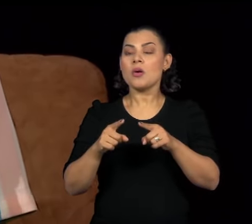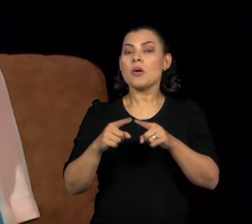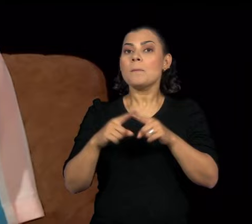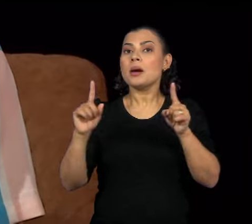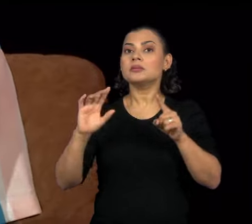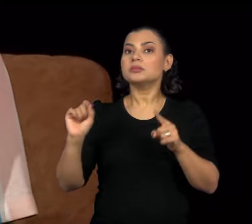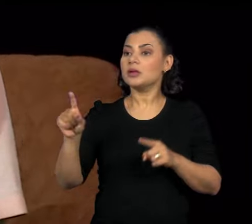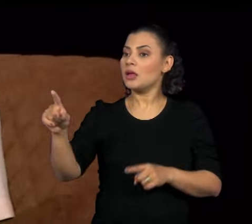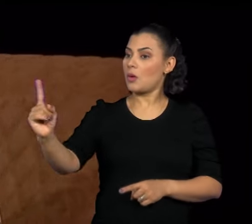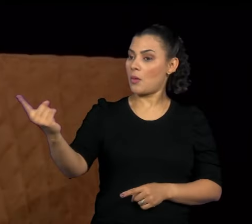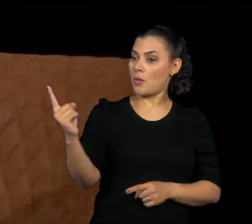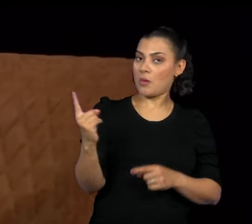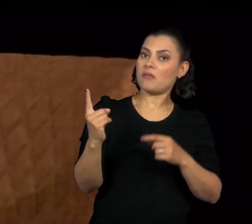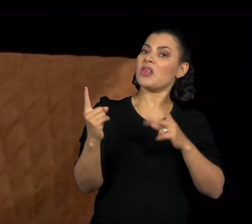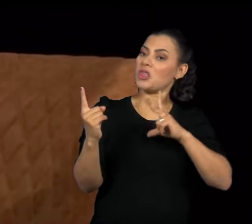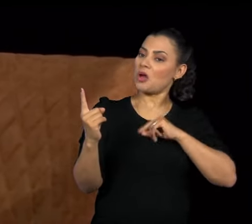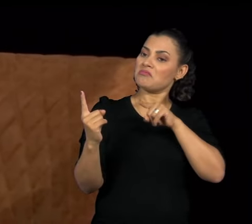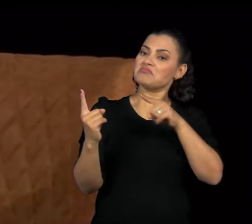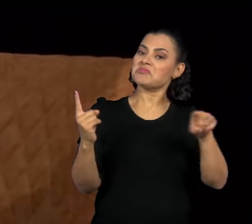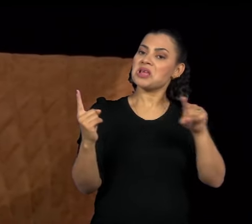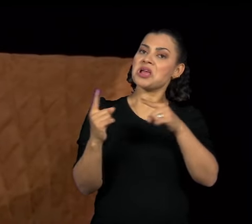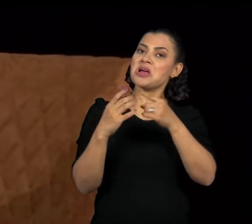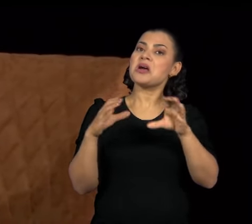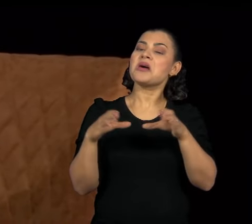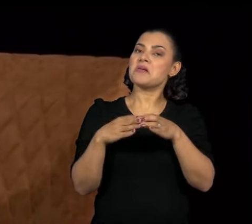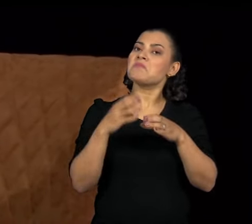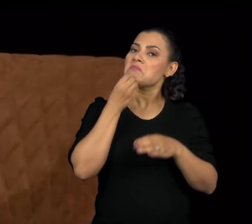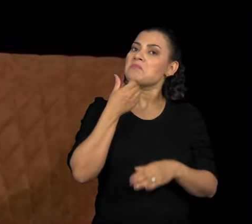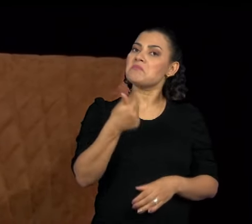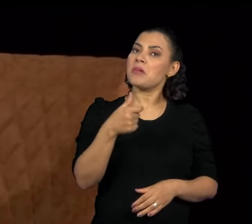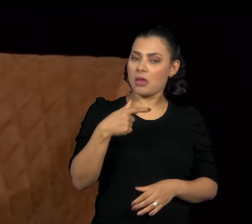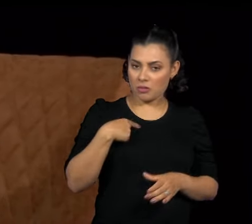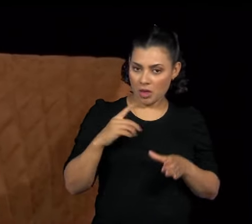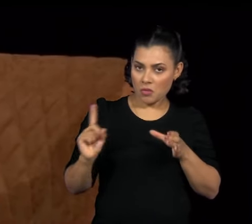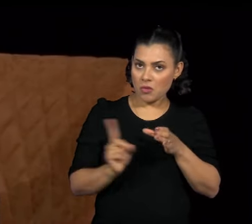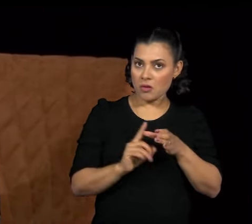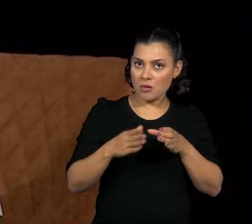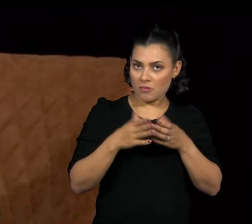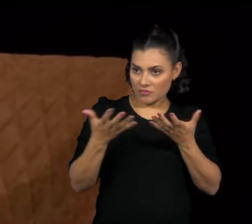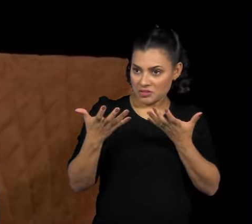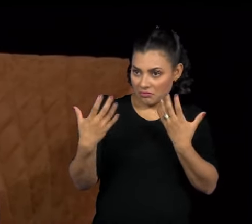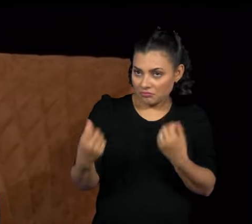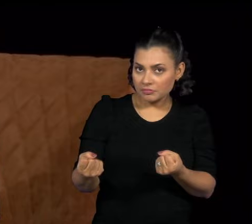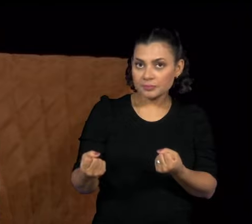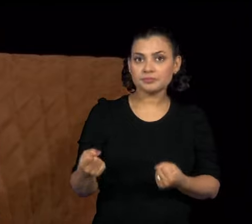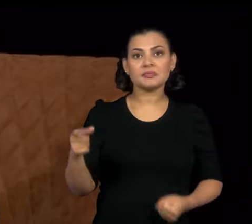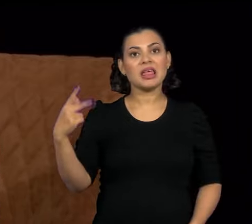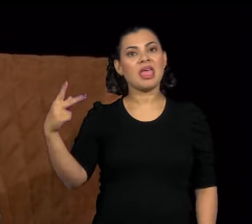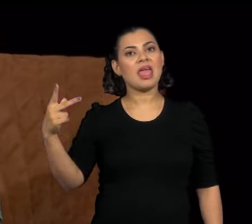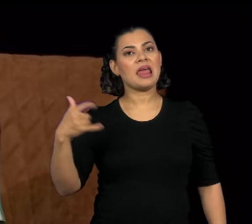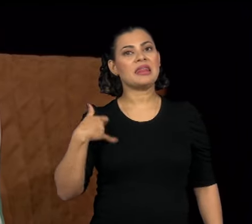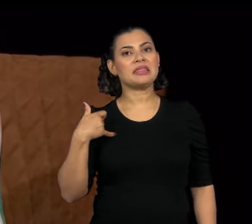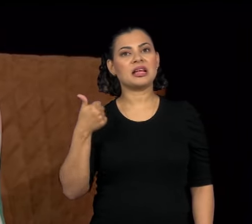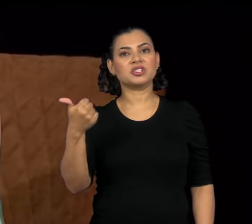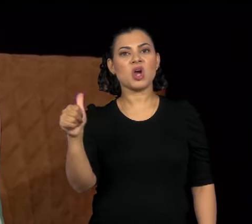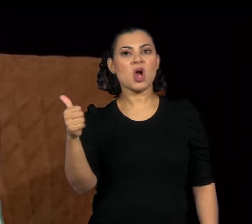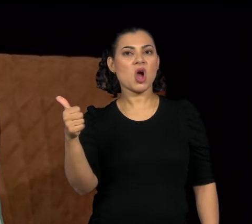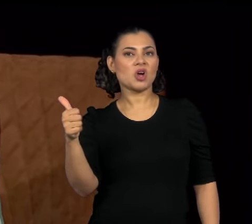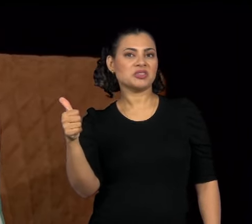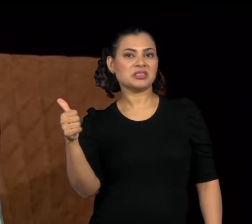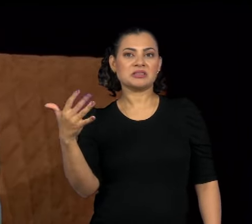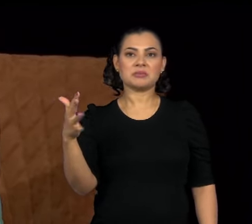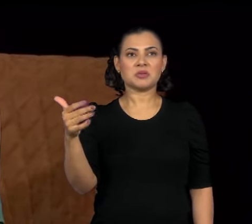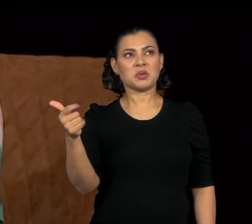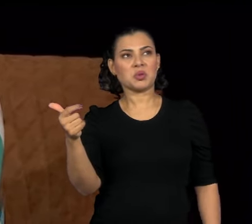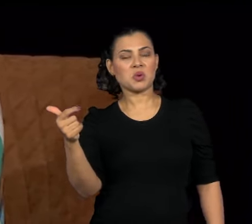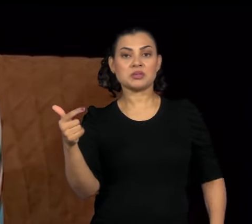canta bem. É, você quer cantar num conjunto que eu tenho com uns amigos meus? Ele devia ter uns 11 anos,